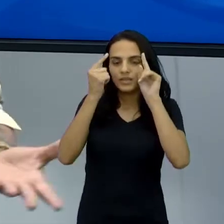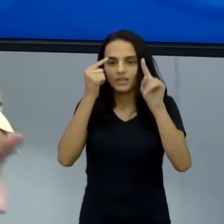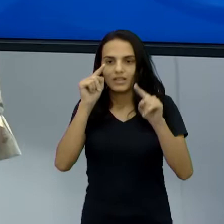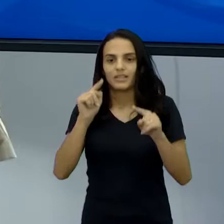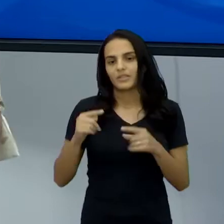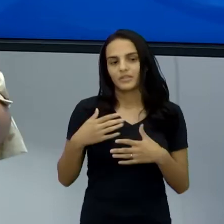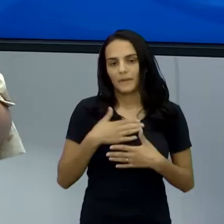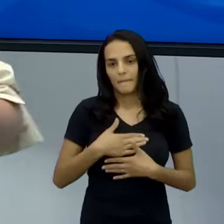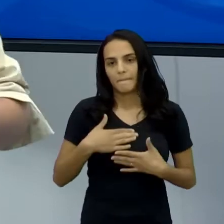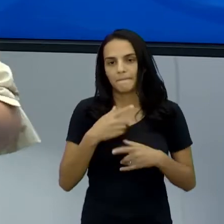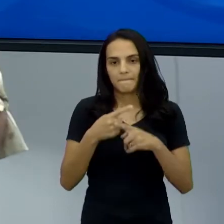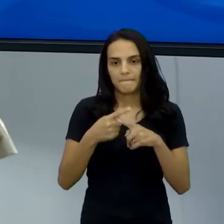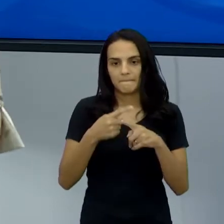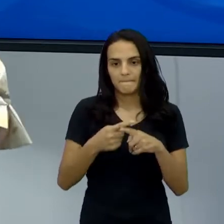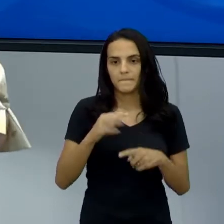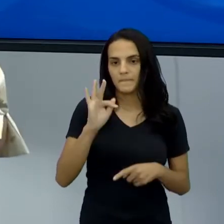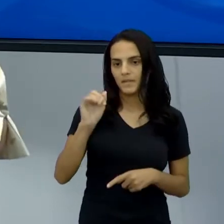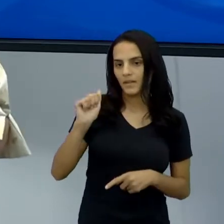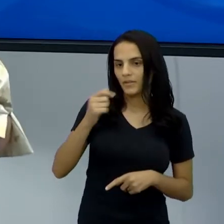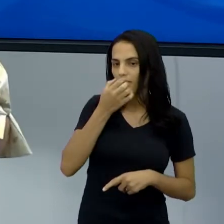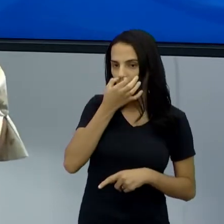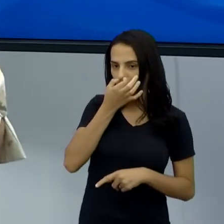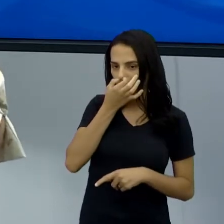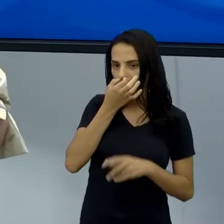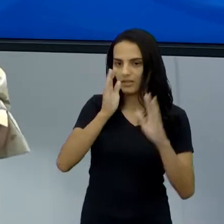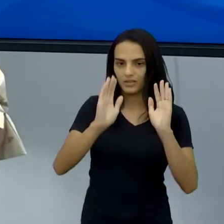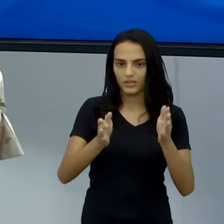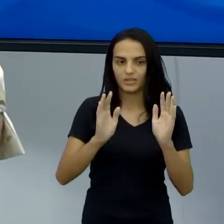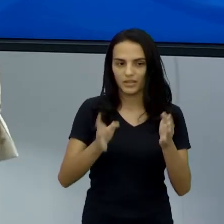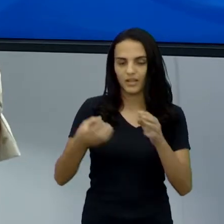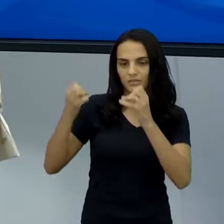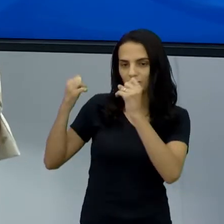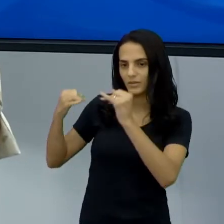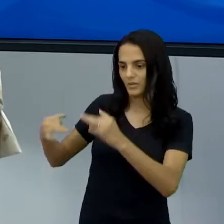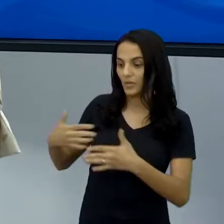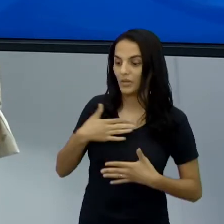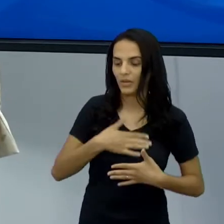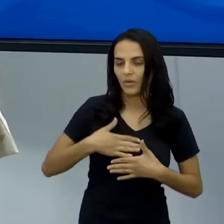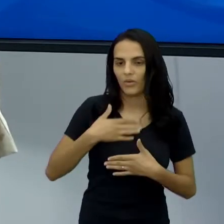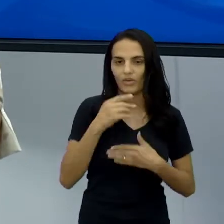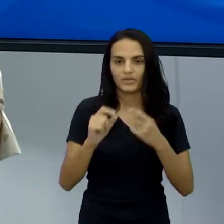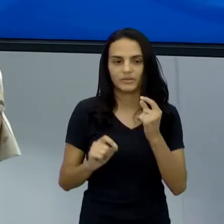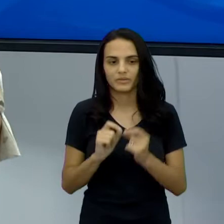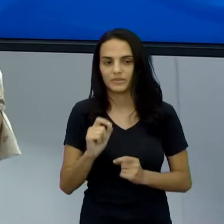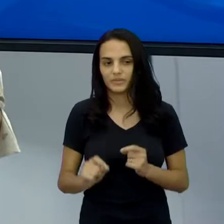fale, né? Porque a Fabiana já expôs aqui os meus dotes